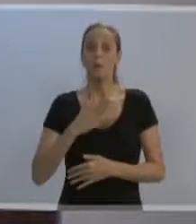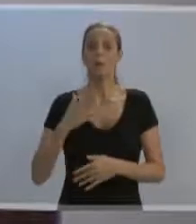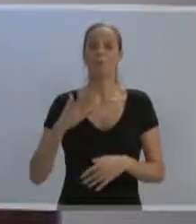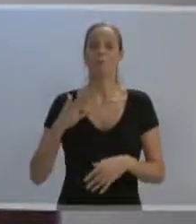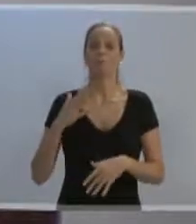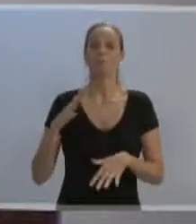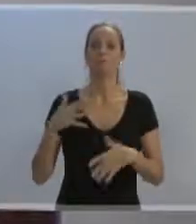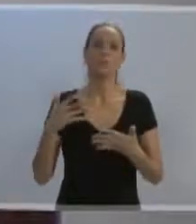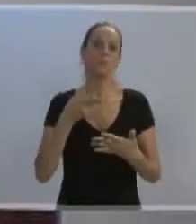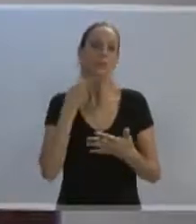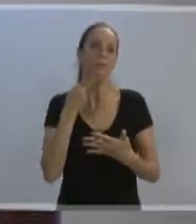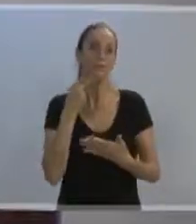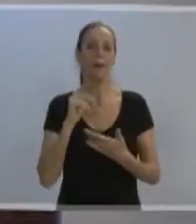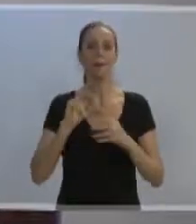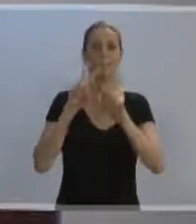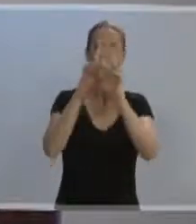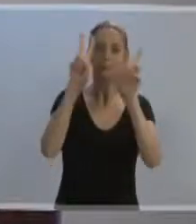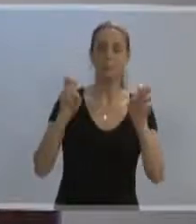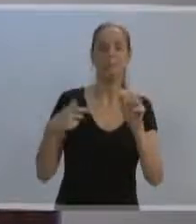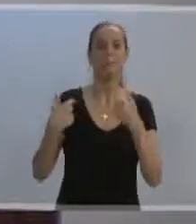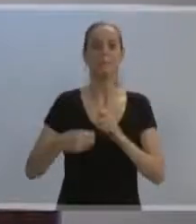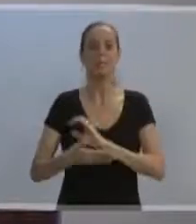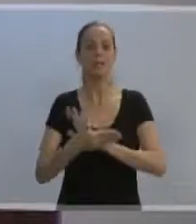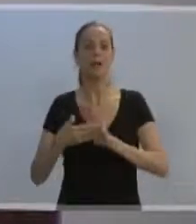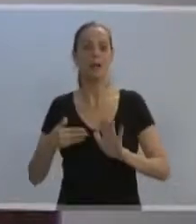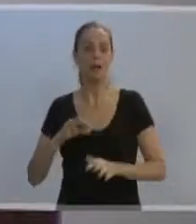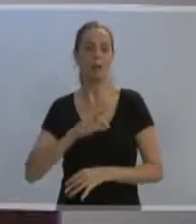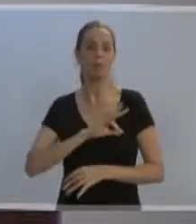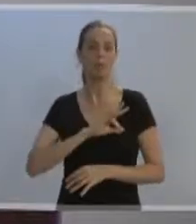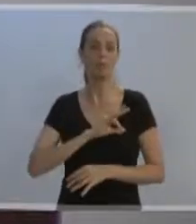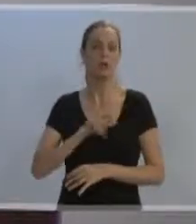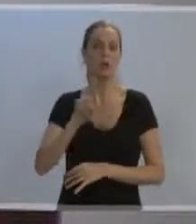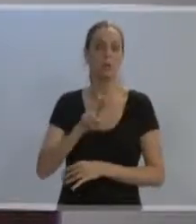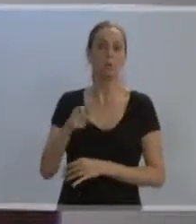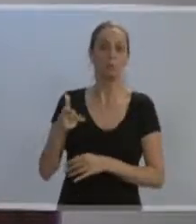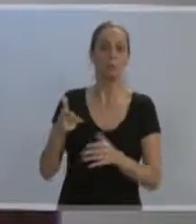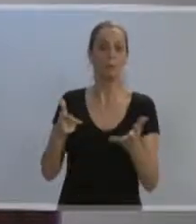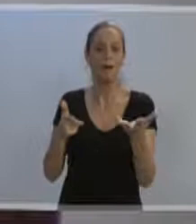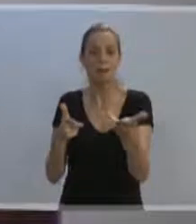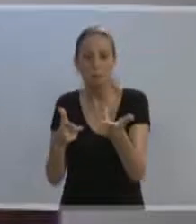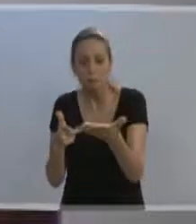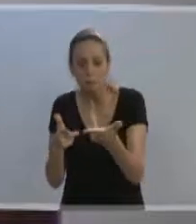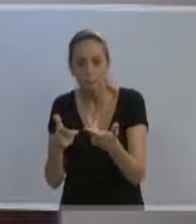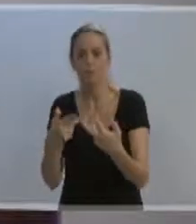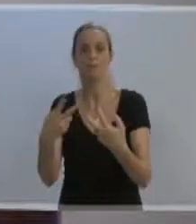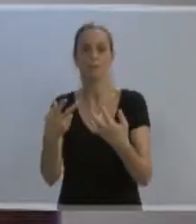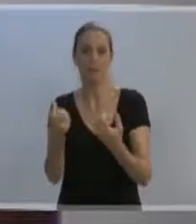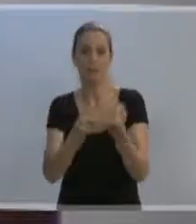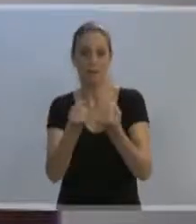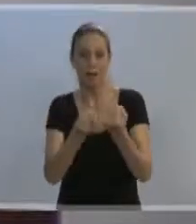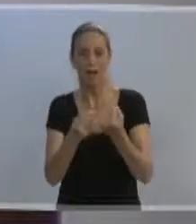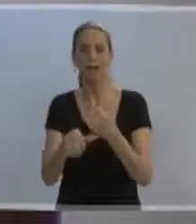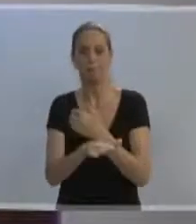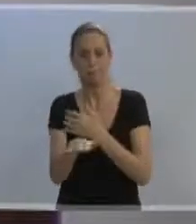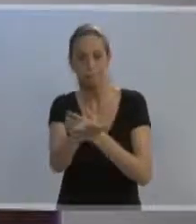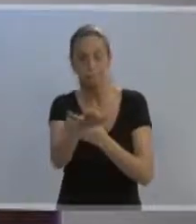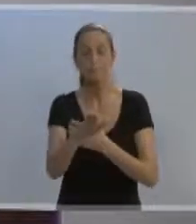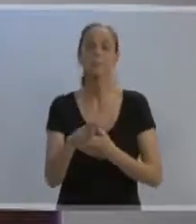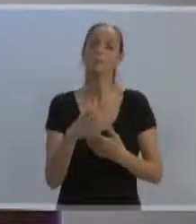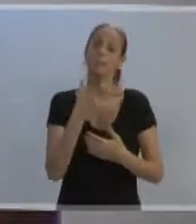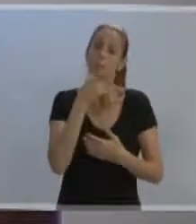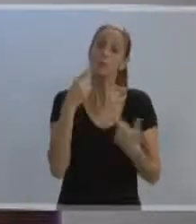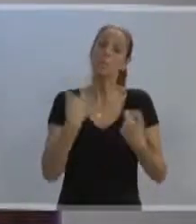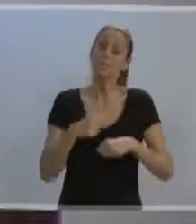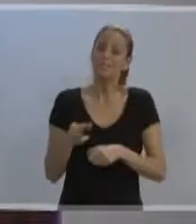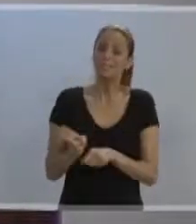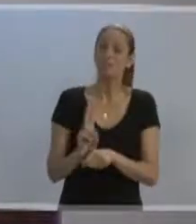totalmente os radares móveis eu acredito que deve haver sim a fiscalização mas é o que eu quero chamar a atenção